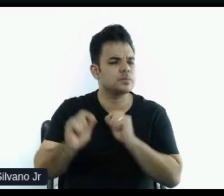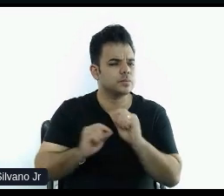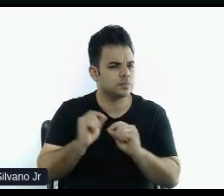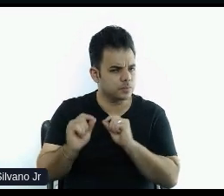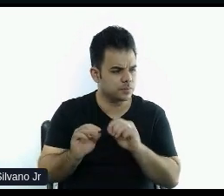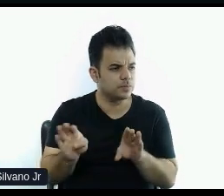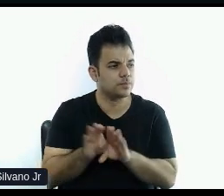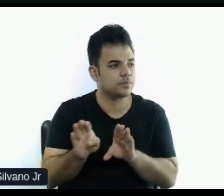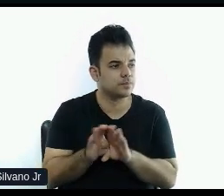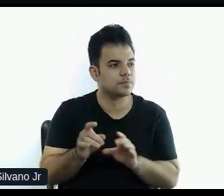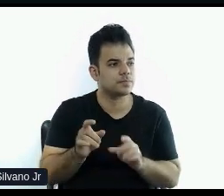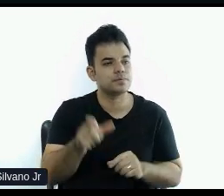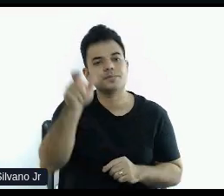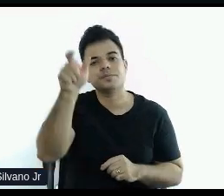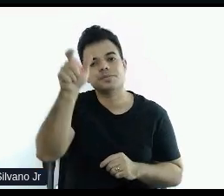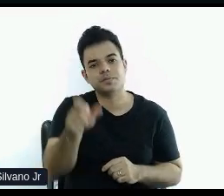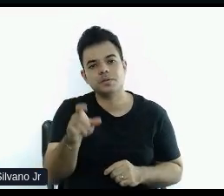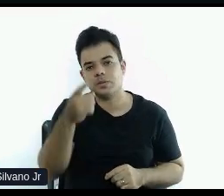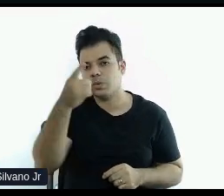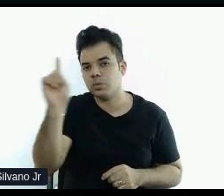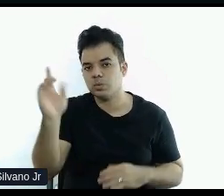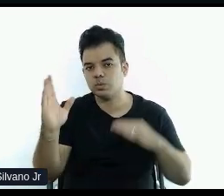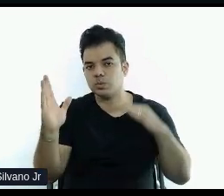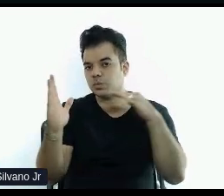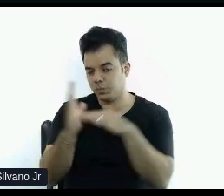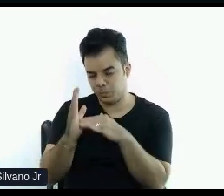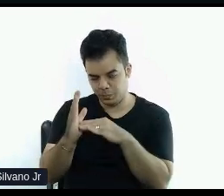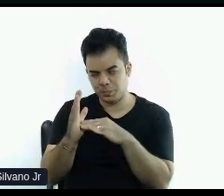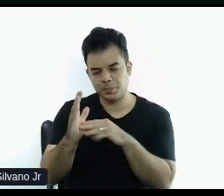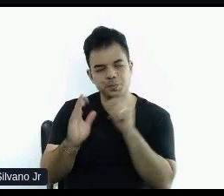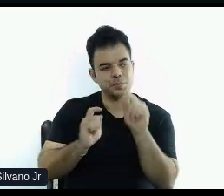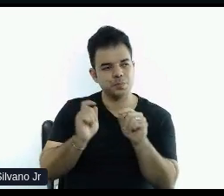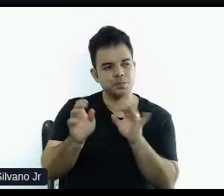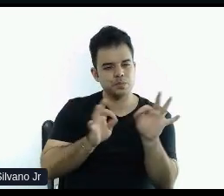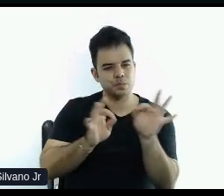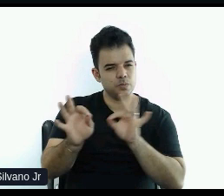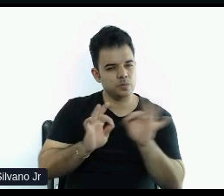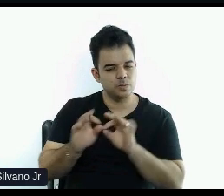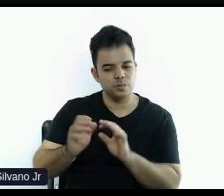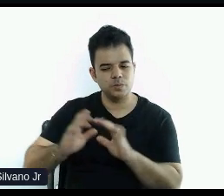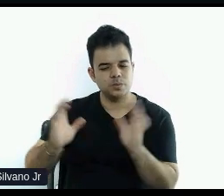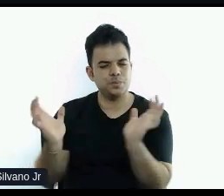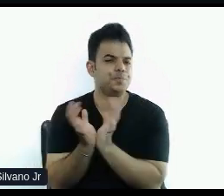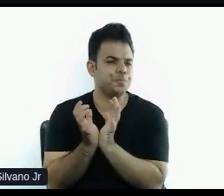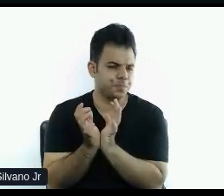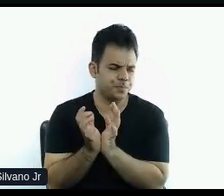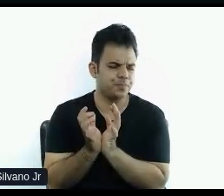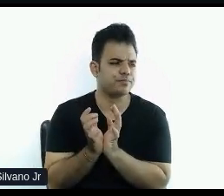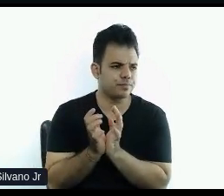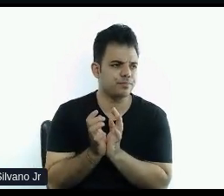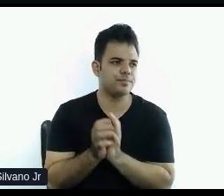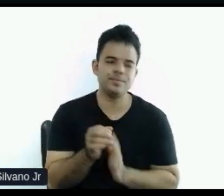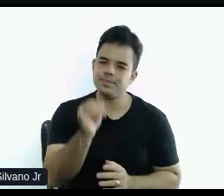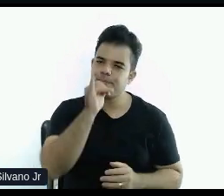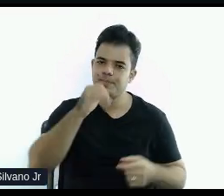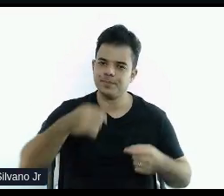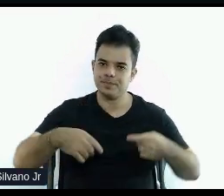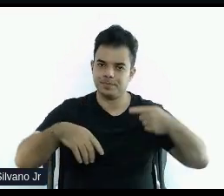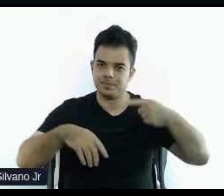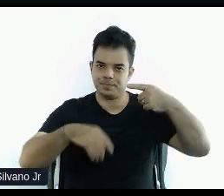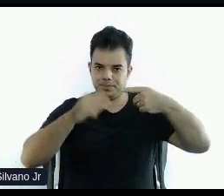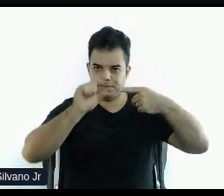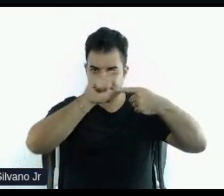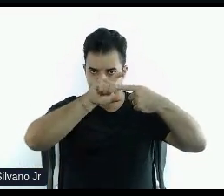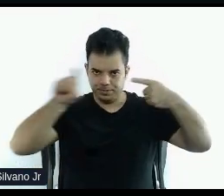seção que a gente customiza esses relatórios, onde a gente define um grupo. Então, por exemplo, a primeira linha que fala que é